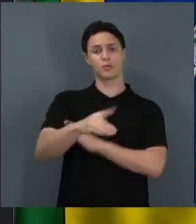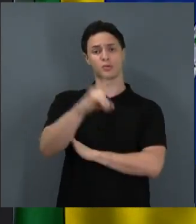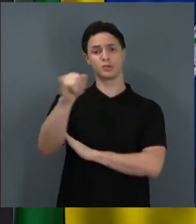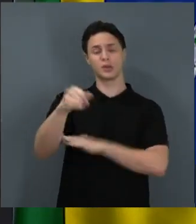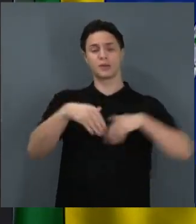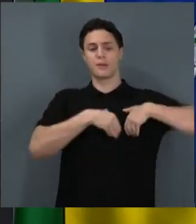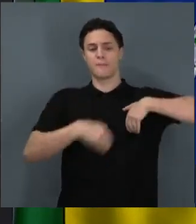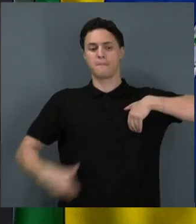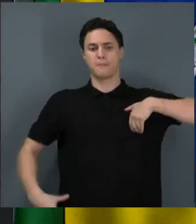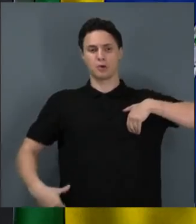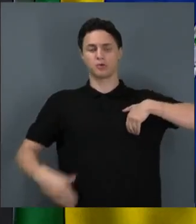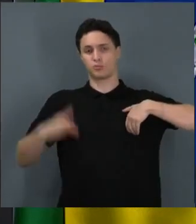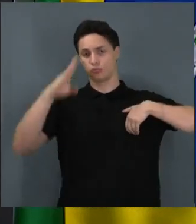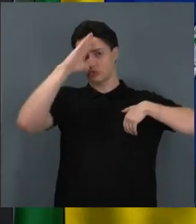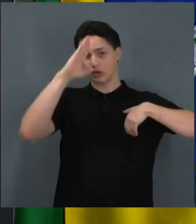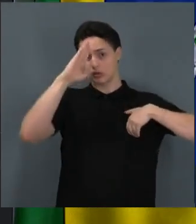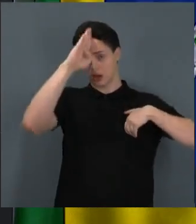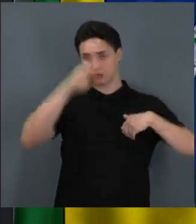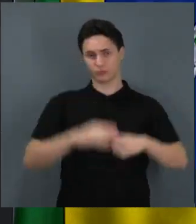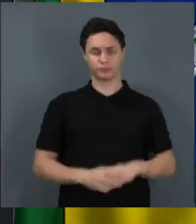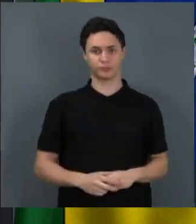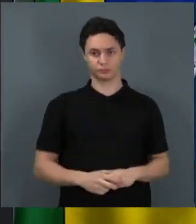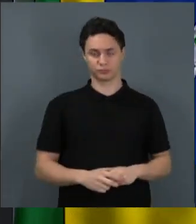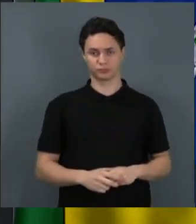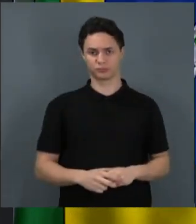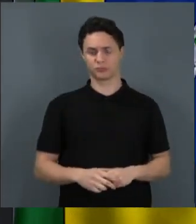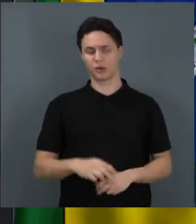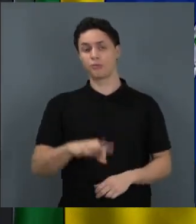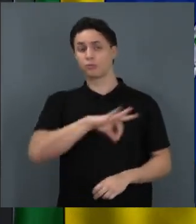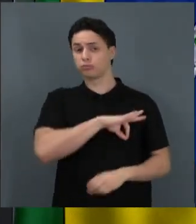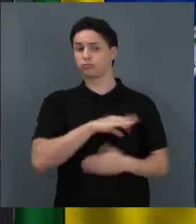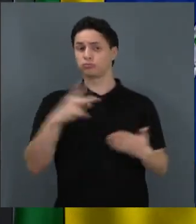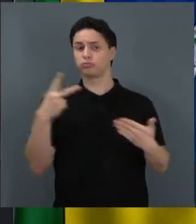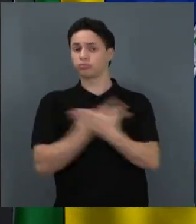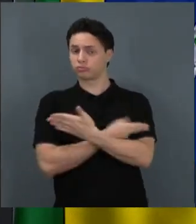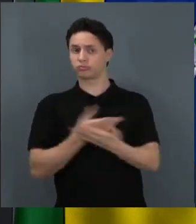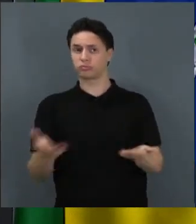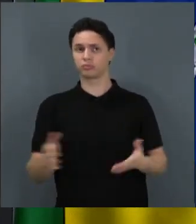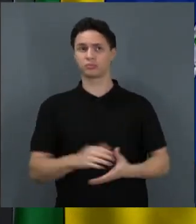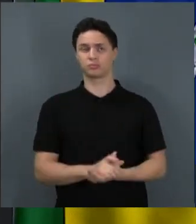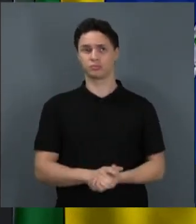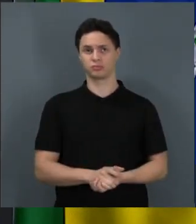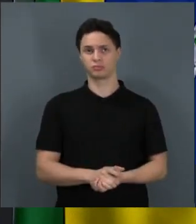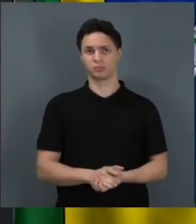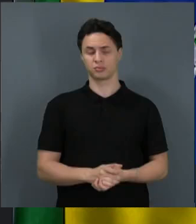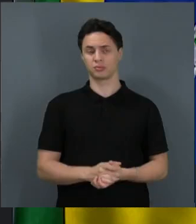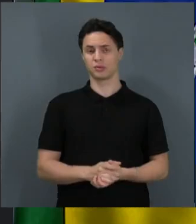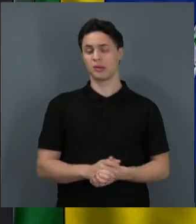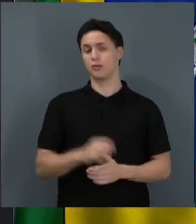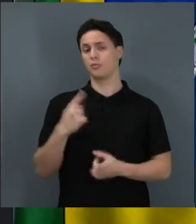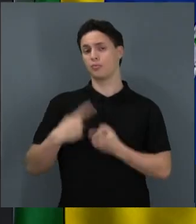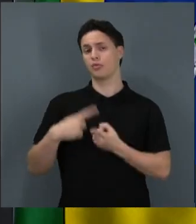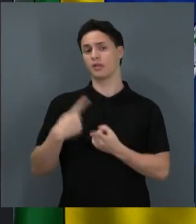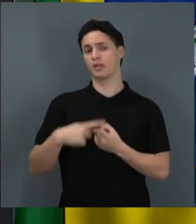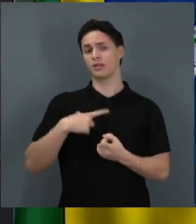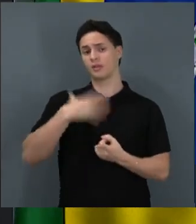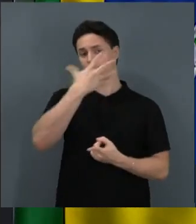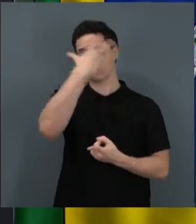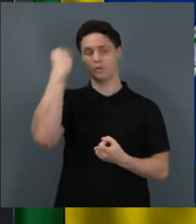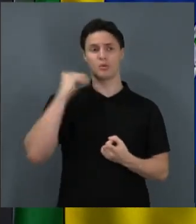posse do presidente Bolsonaro. A polícia errou. Porque se esqueceu de